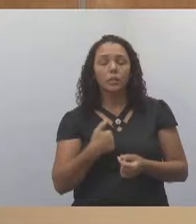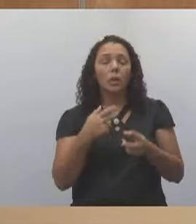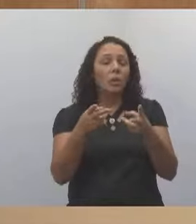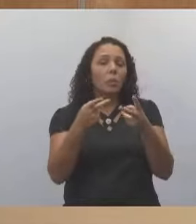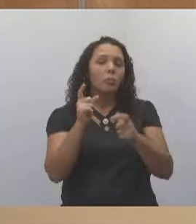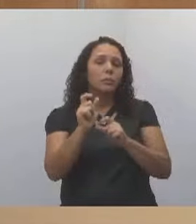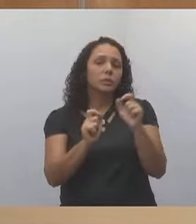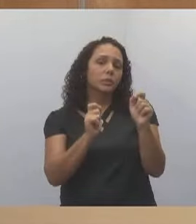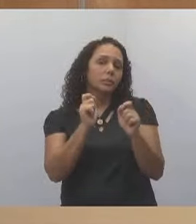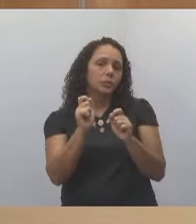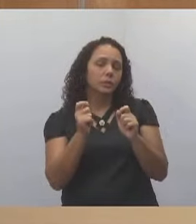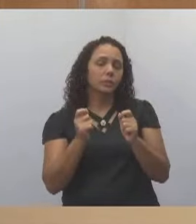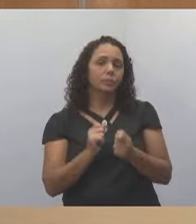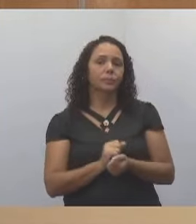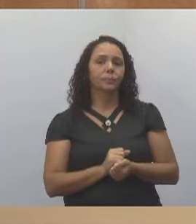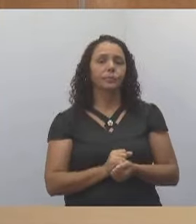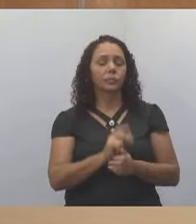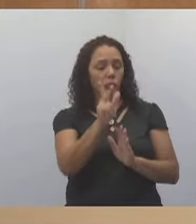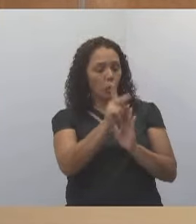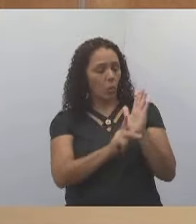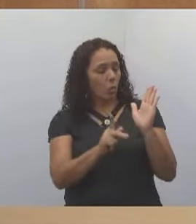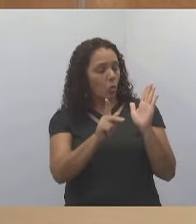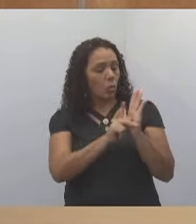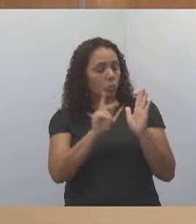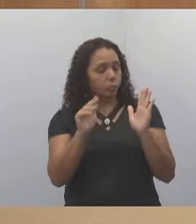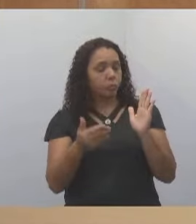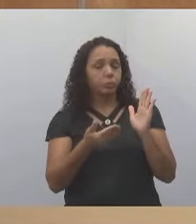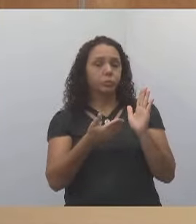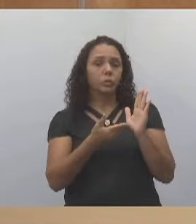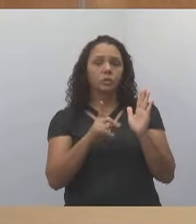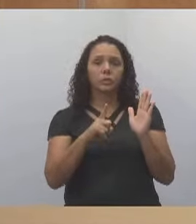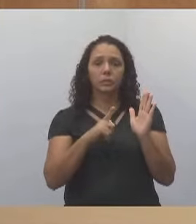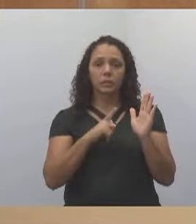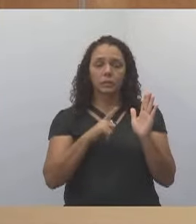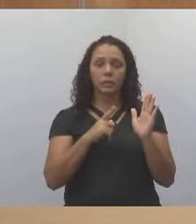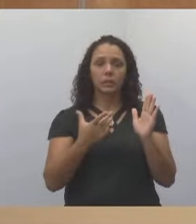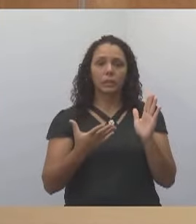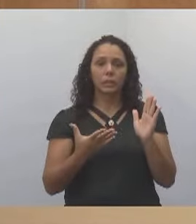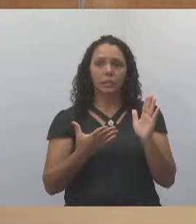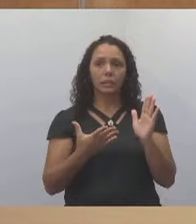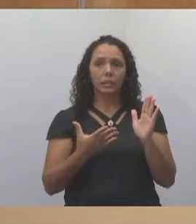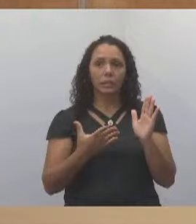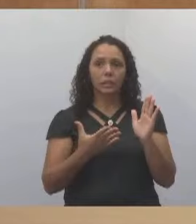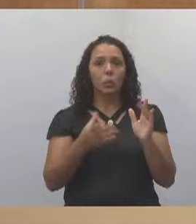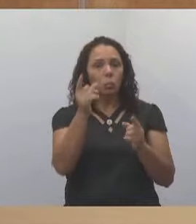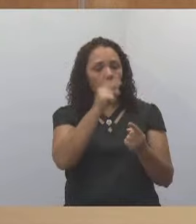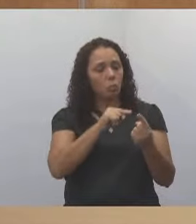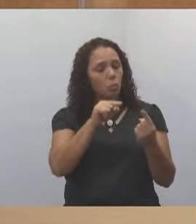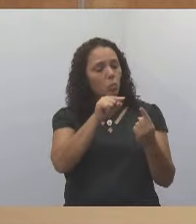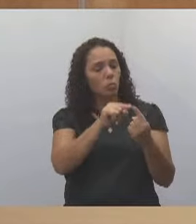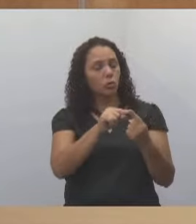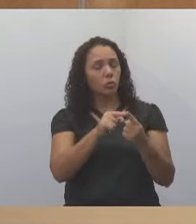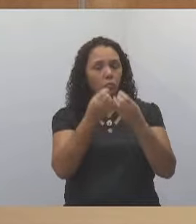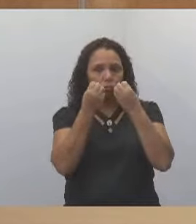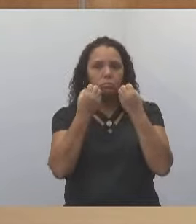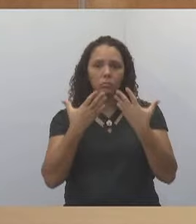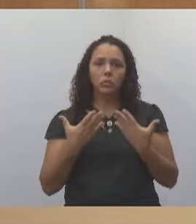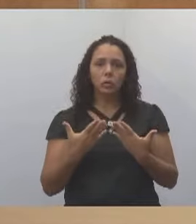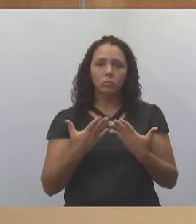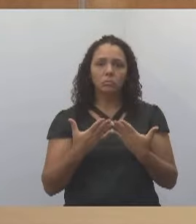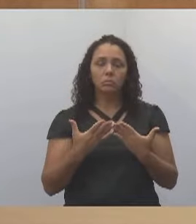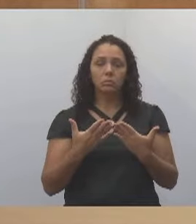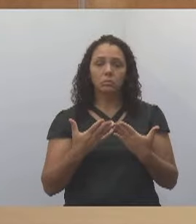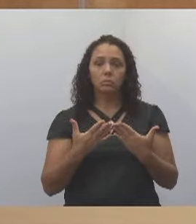que o projeto em si, ele tem uma intenção muito boa, então